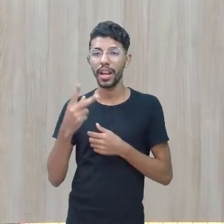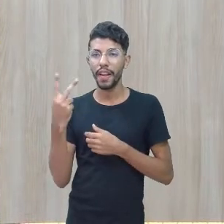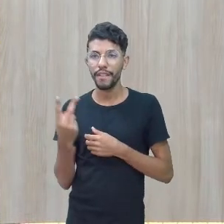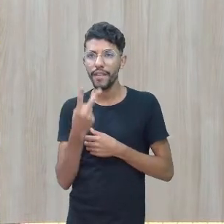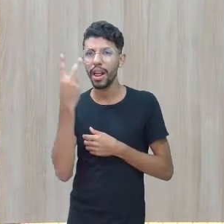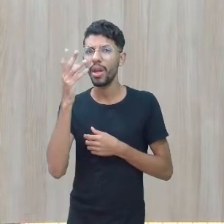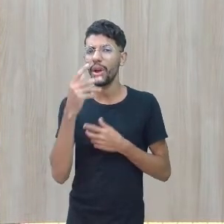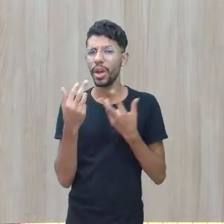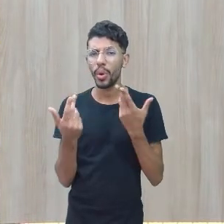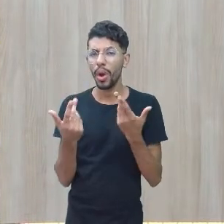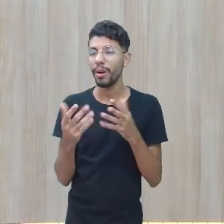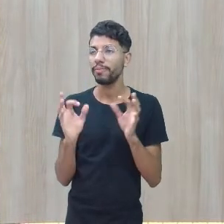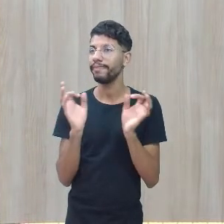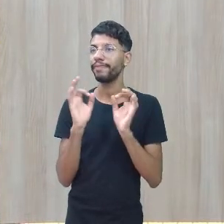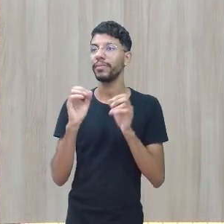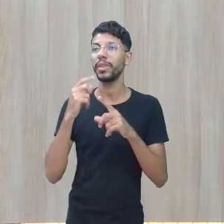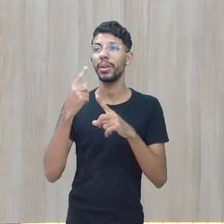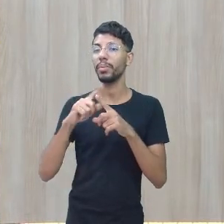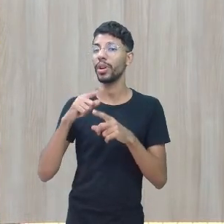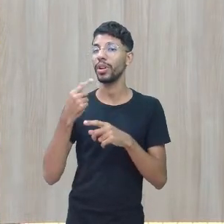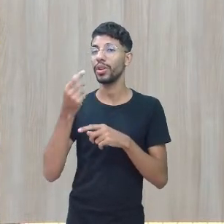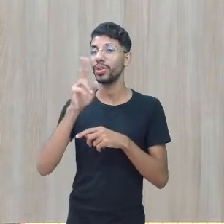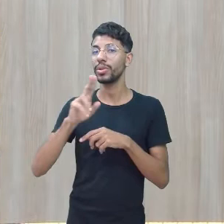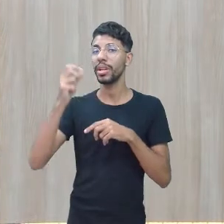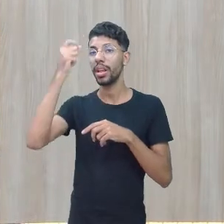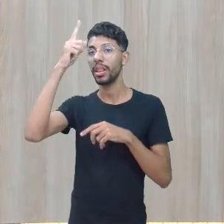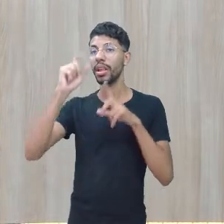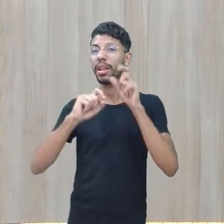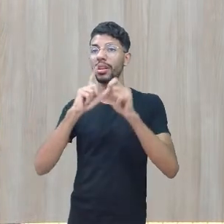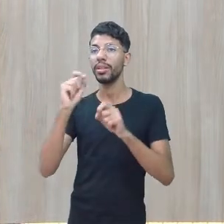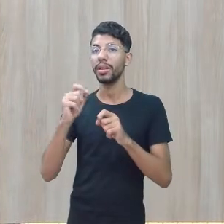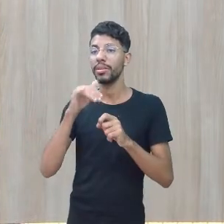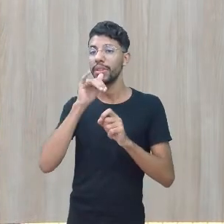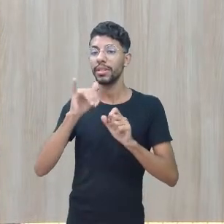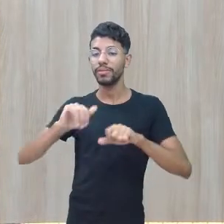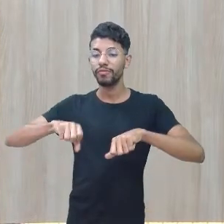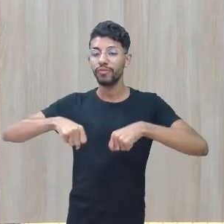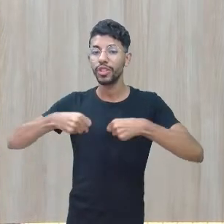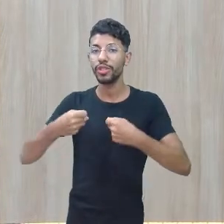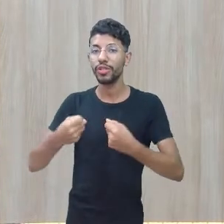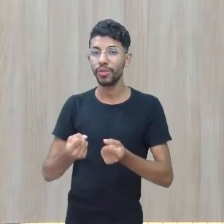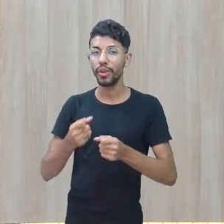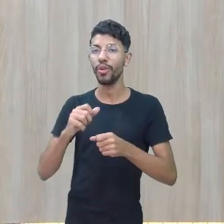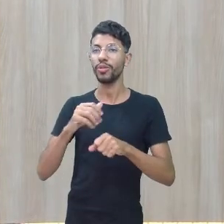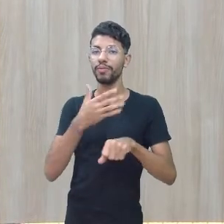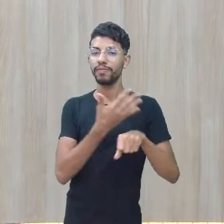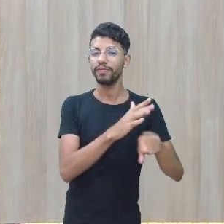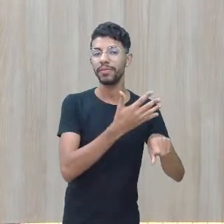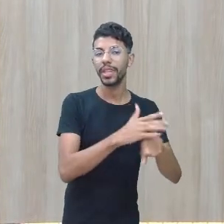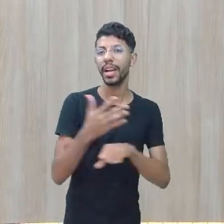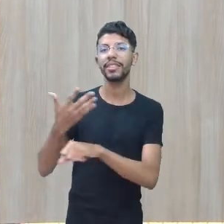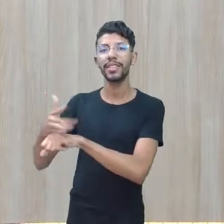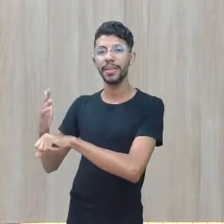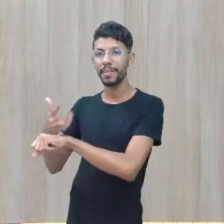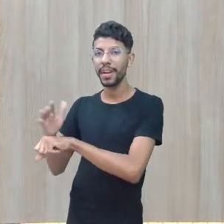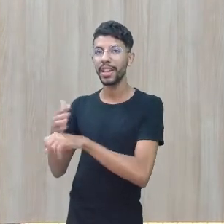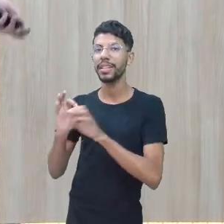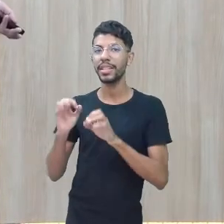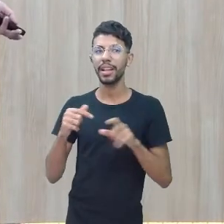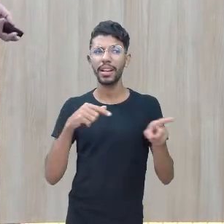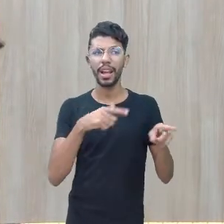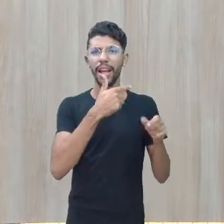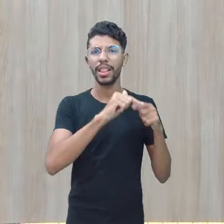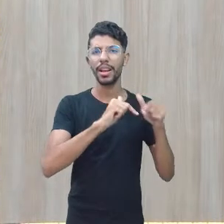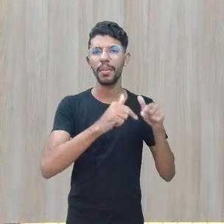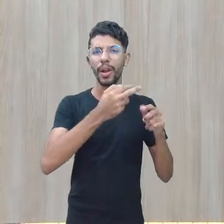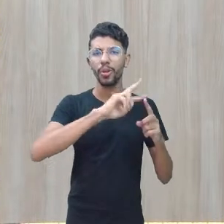aí a gente vai estar usando a ideia de recompensar o esforço praticado por aquela pessoa. E se a pessoa trabalhou o dobro da